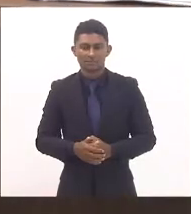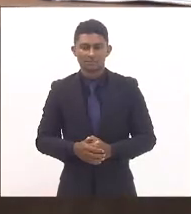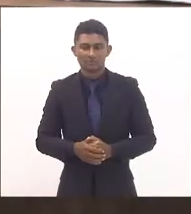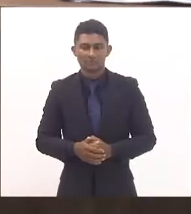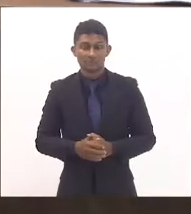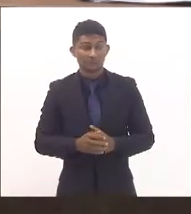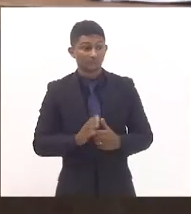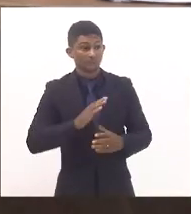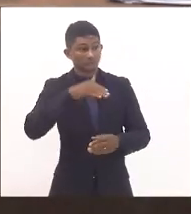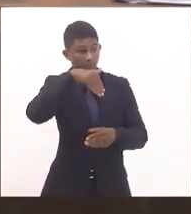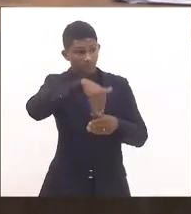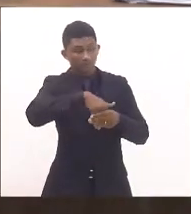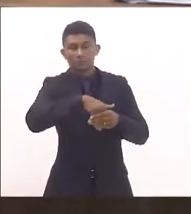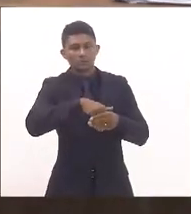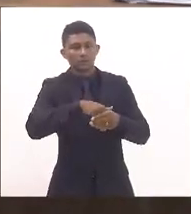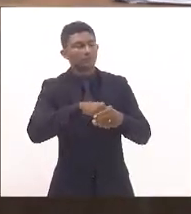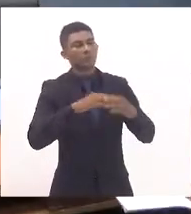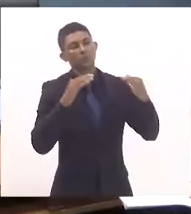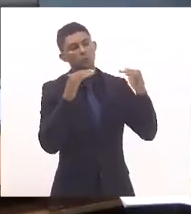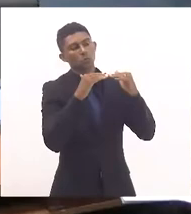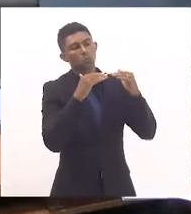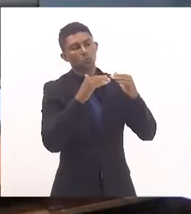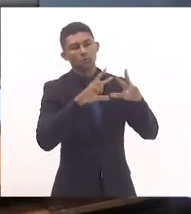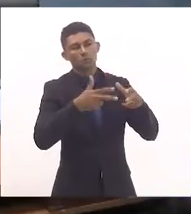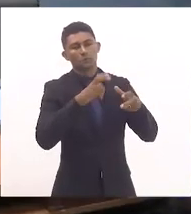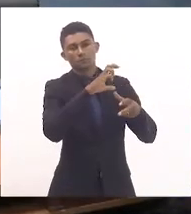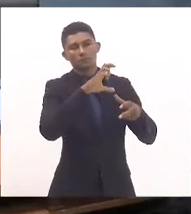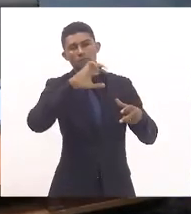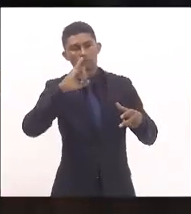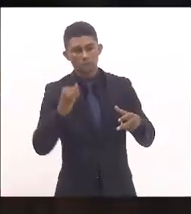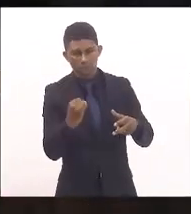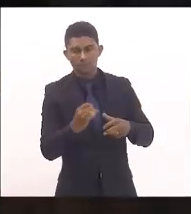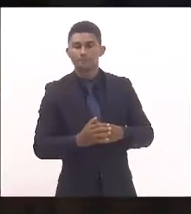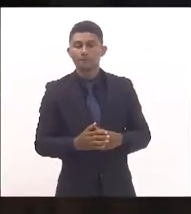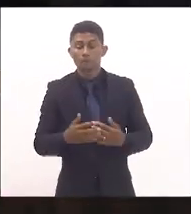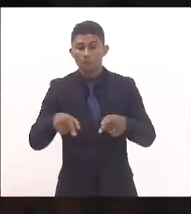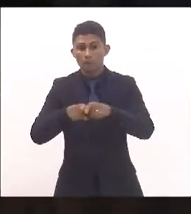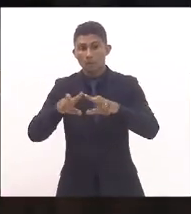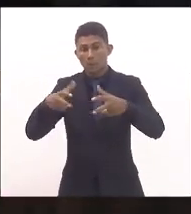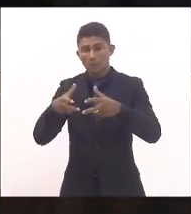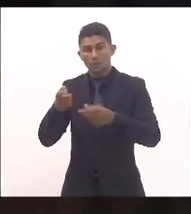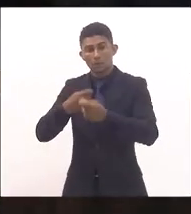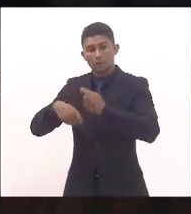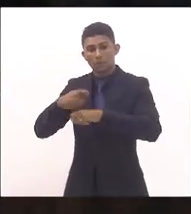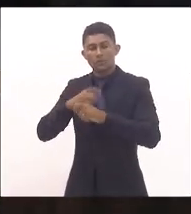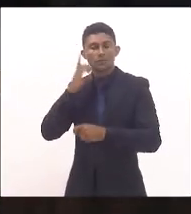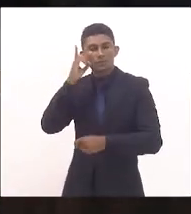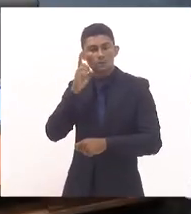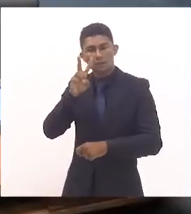Eu voto com a CCJ, senhor presidente. Pela Comissão de Economia, deputado Valdeir Carneiro.